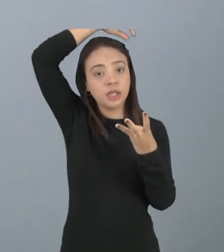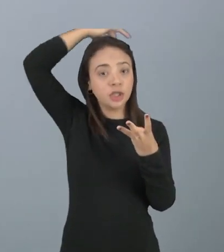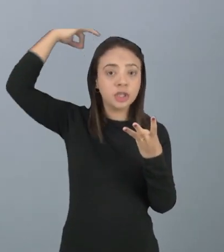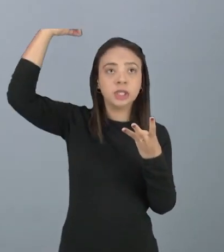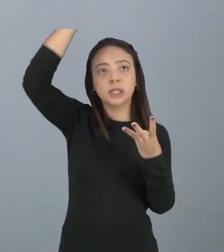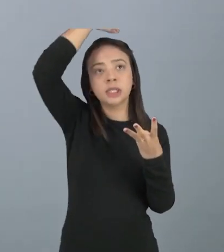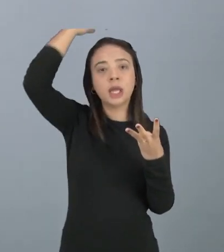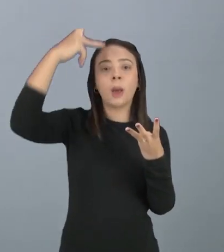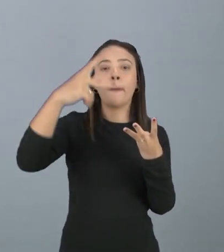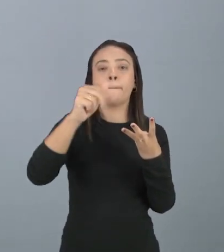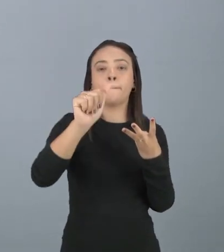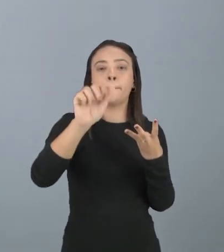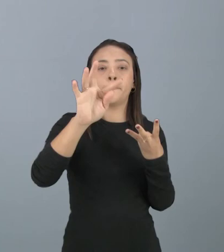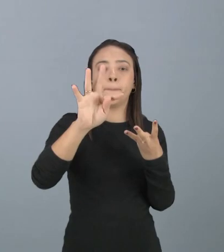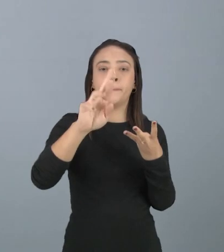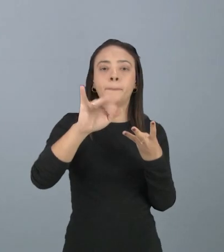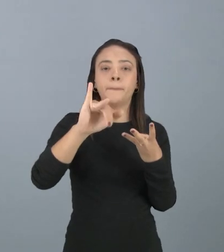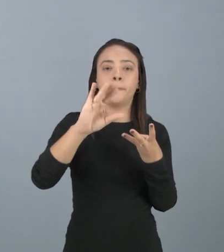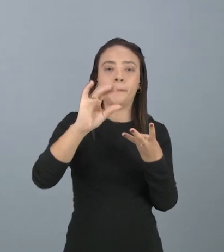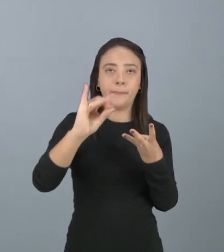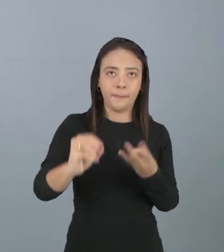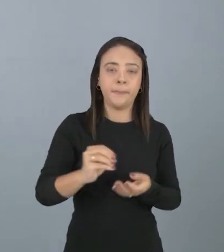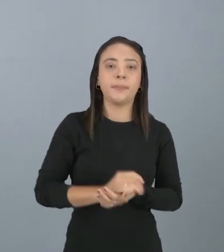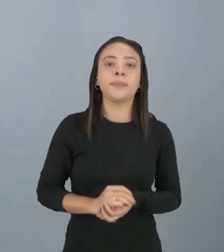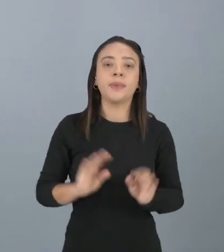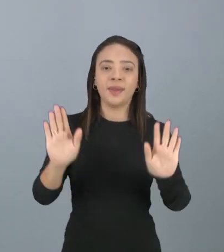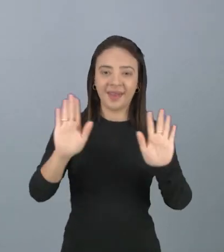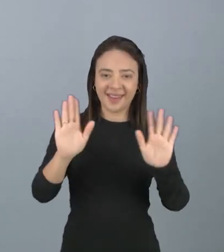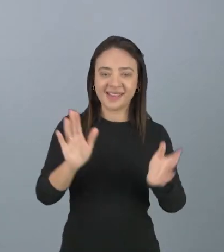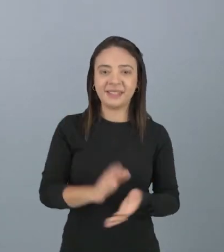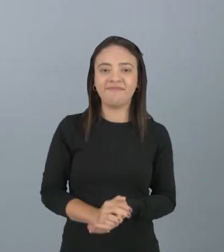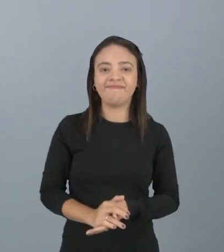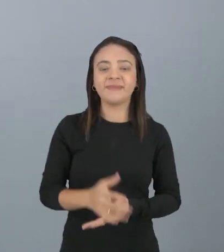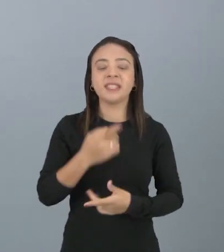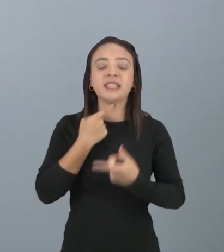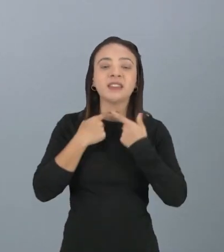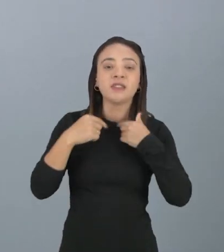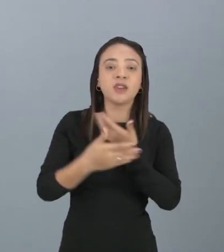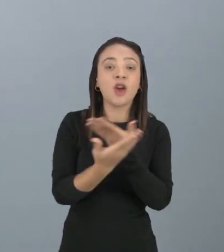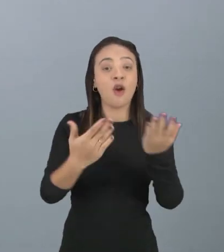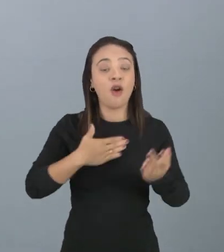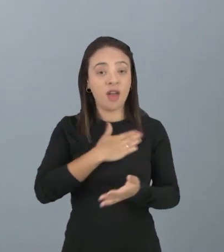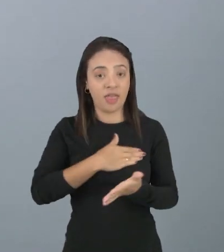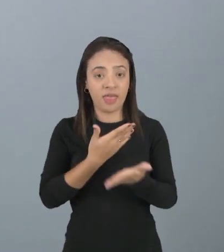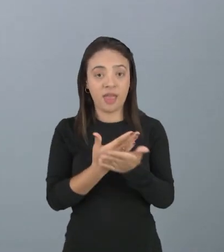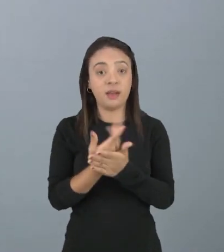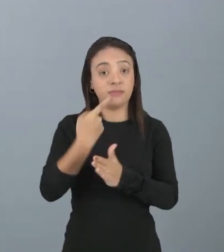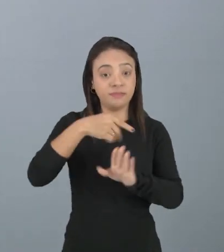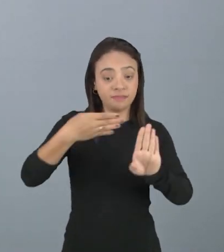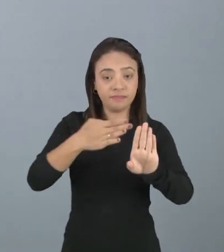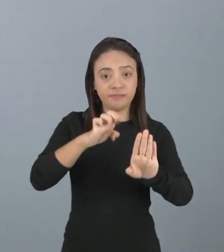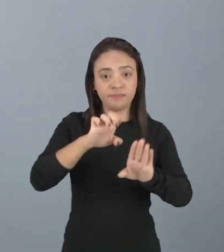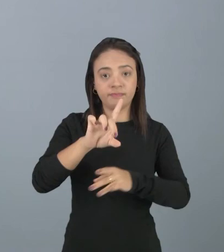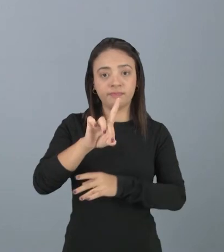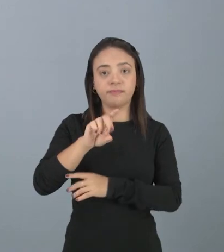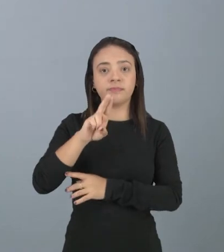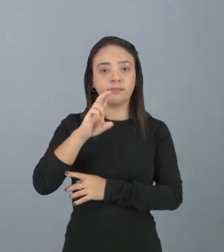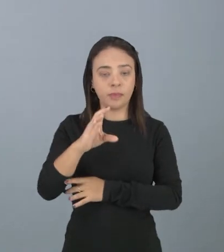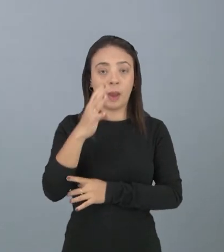Patrício, que é celebrado dessa forma. Ok, pessoal? Espero que vocês tenham gostado. Não esqueça de acessar a plataforma